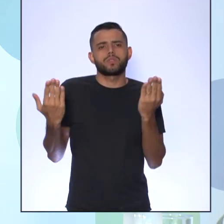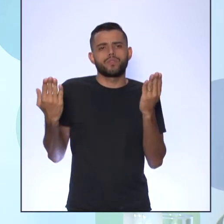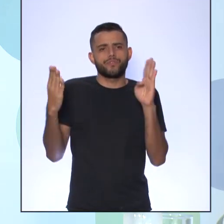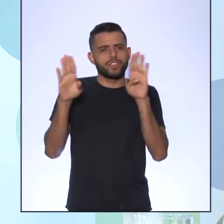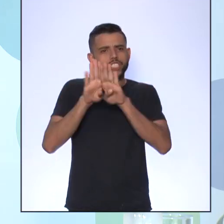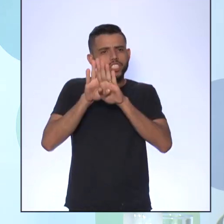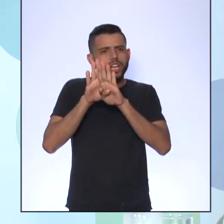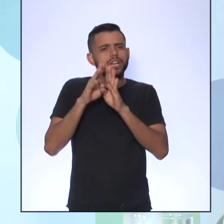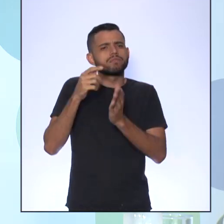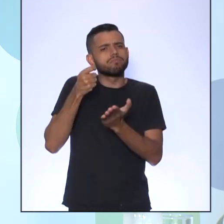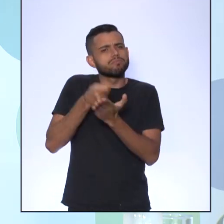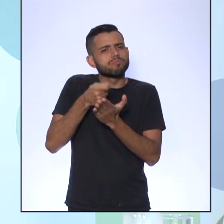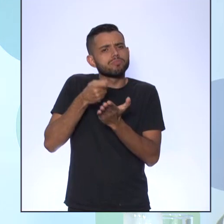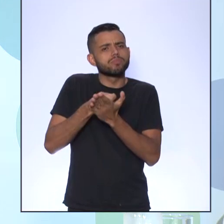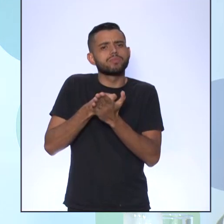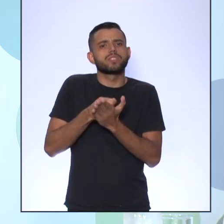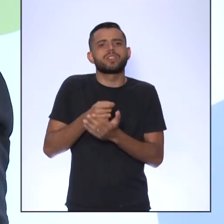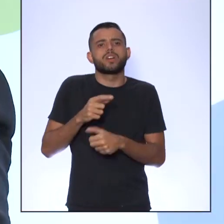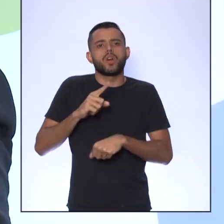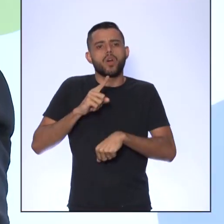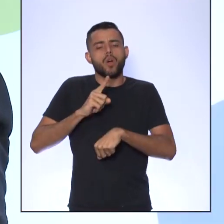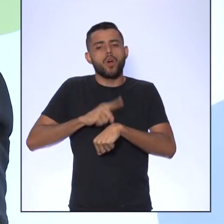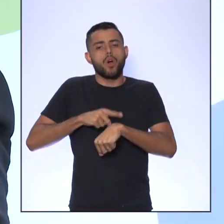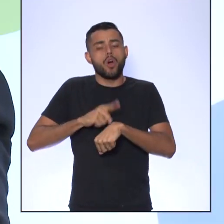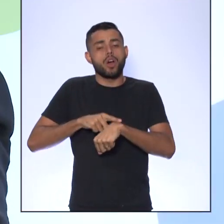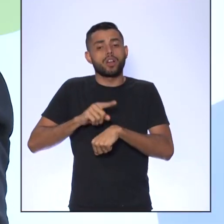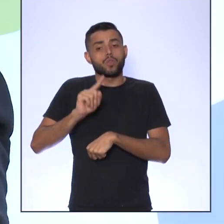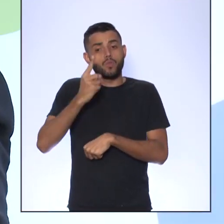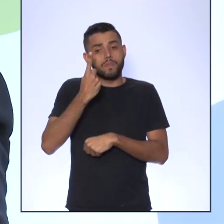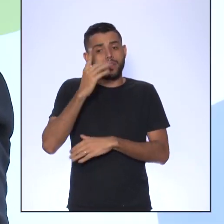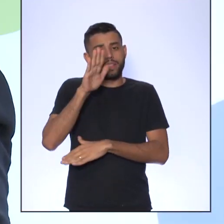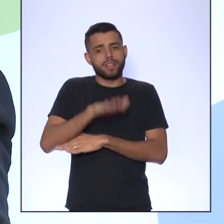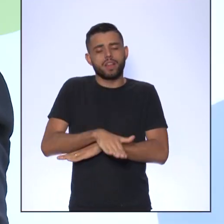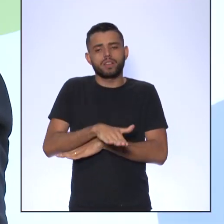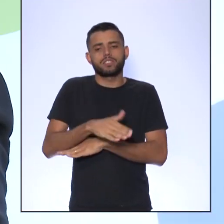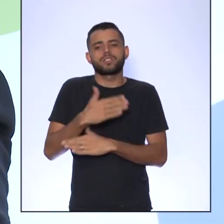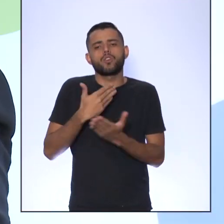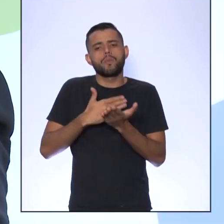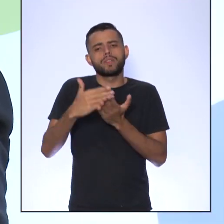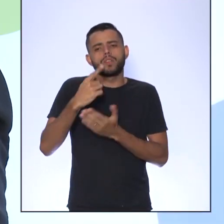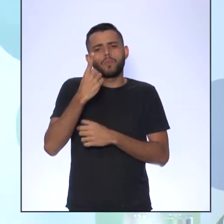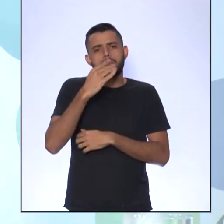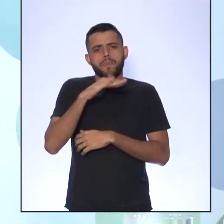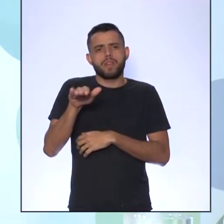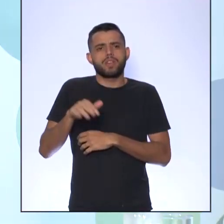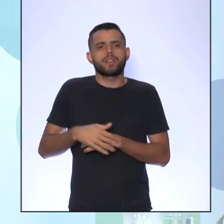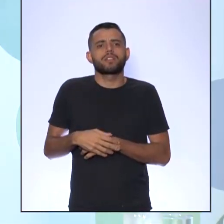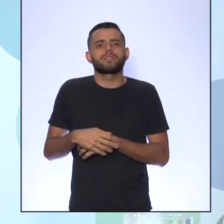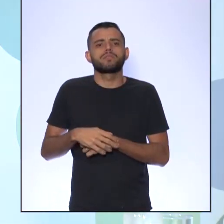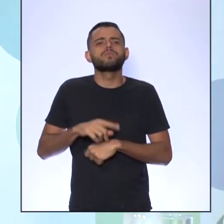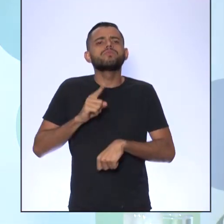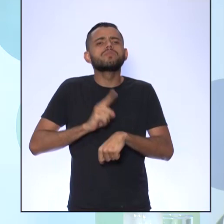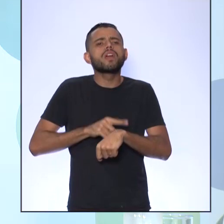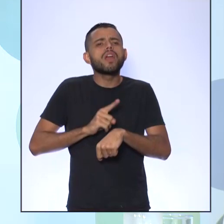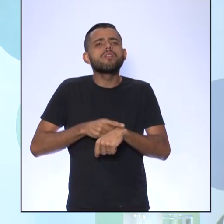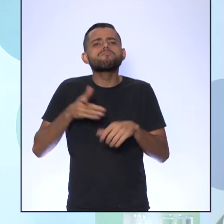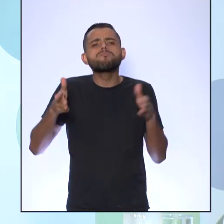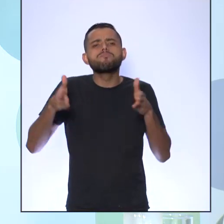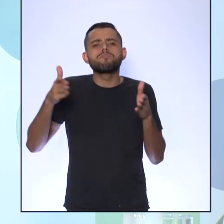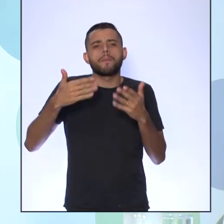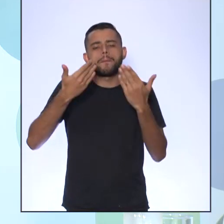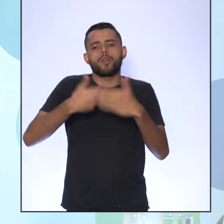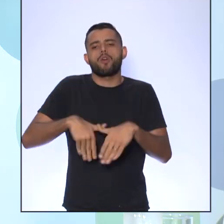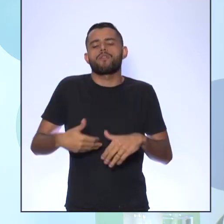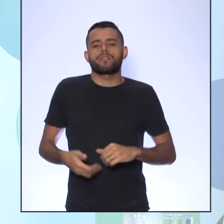né? Rigorosamente às 13 horas, para o início às 13h30 das provas, a duração das provas. Nós falamos